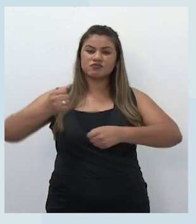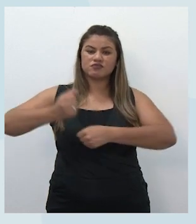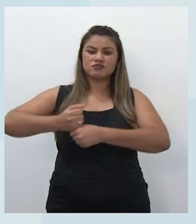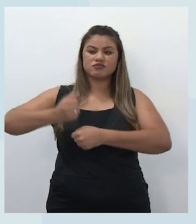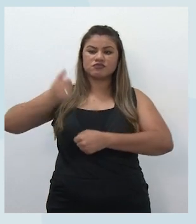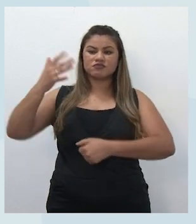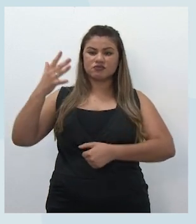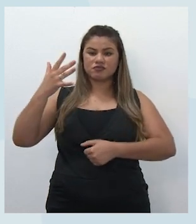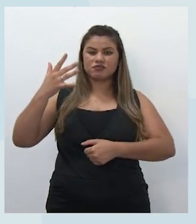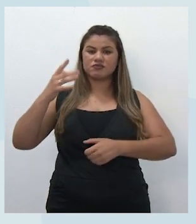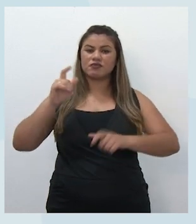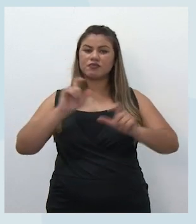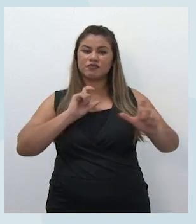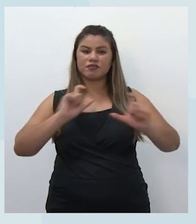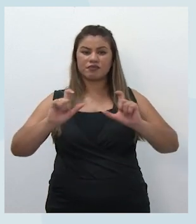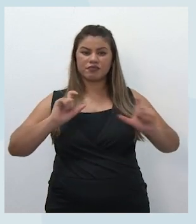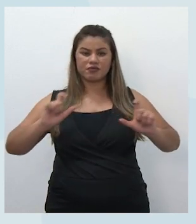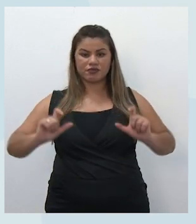algumas palavras